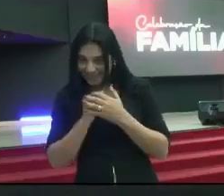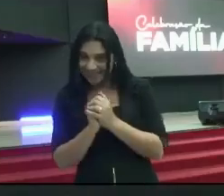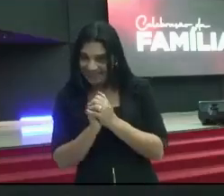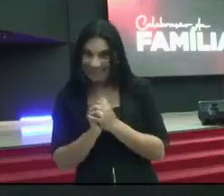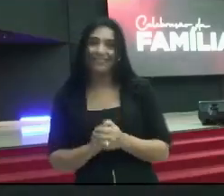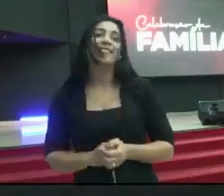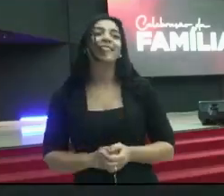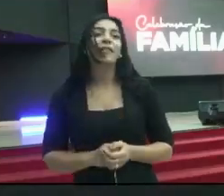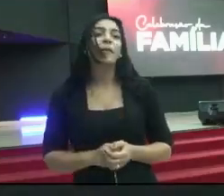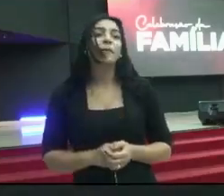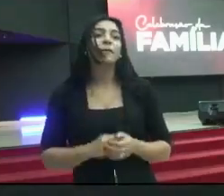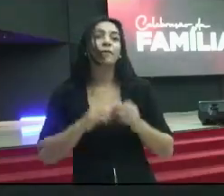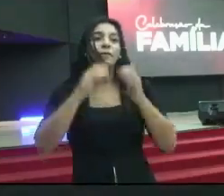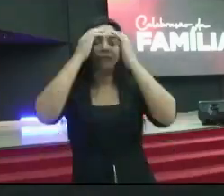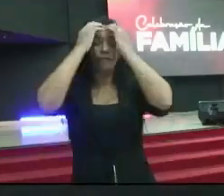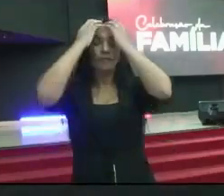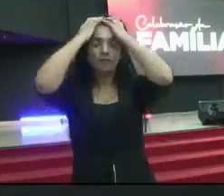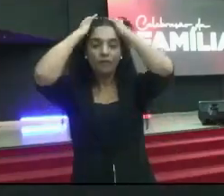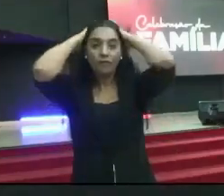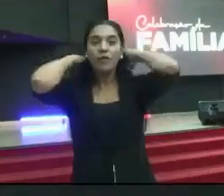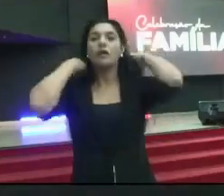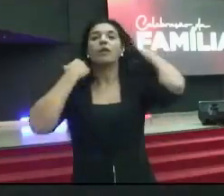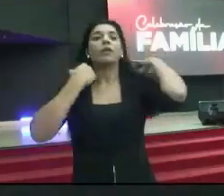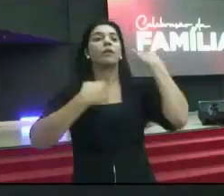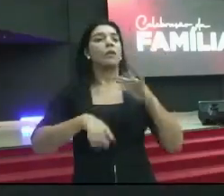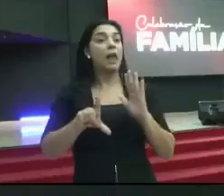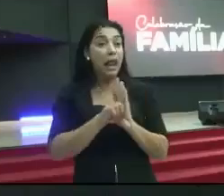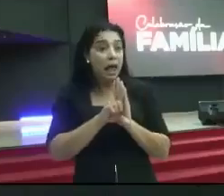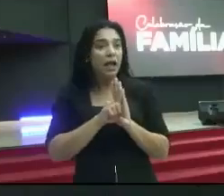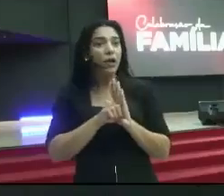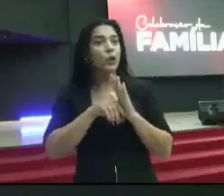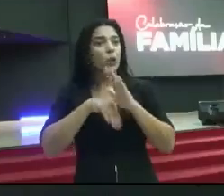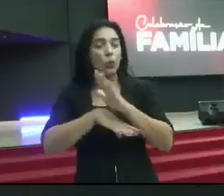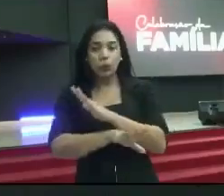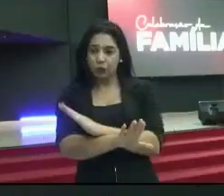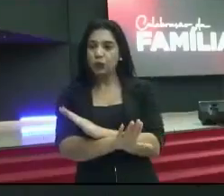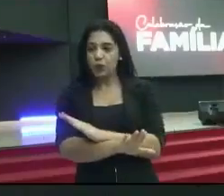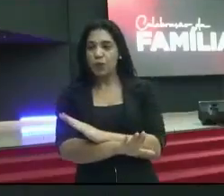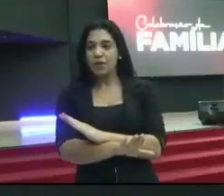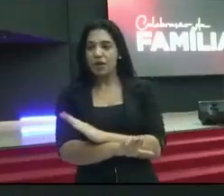Amém. Deixa eu te contar uma lei, um costume.